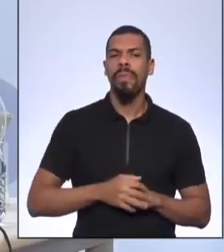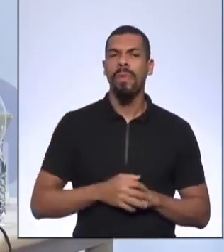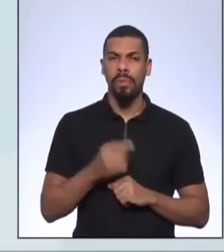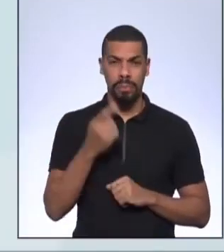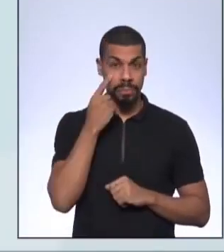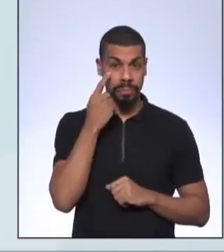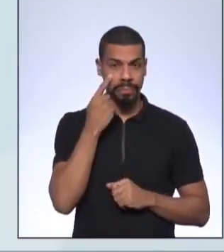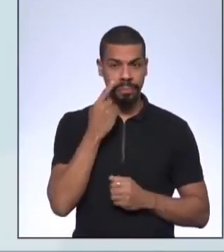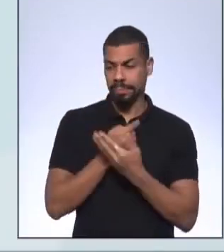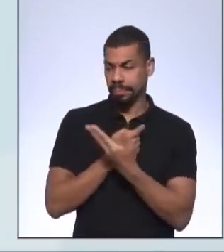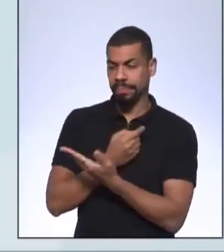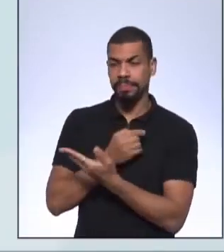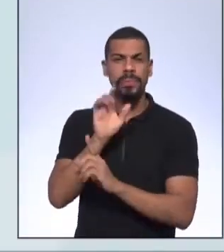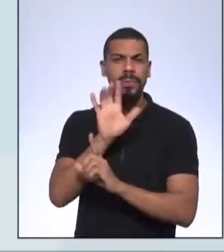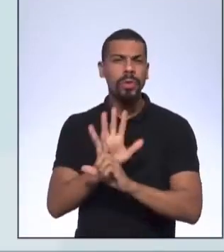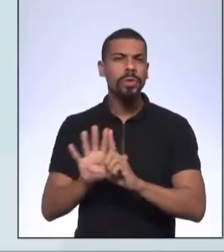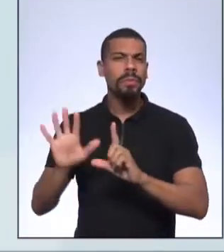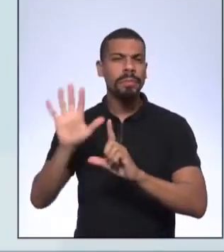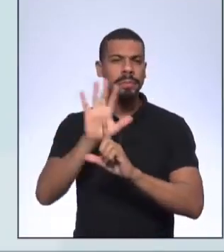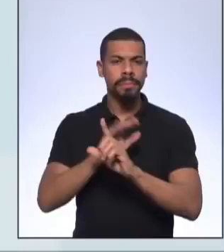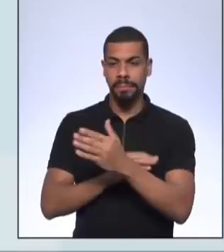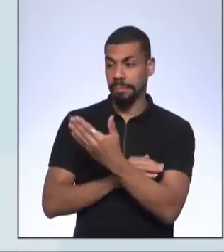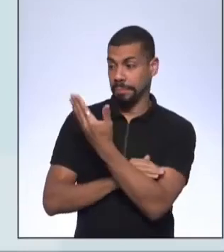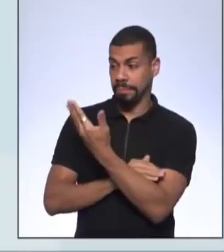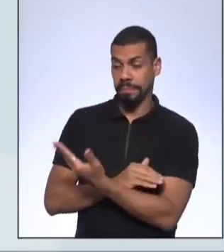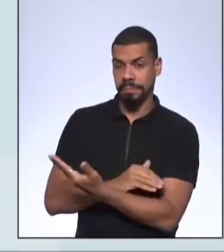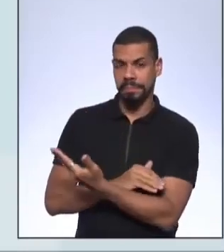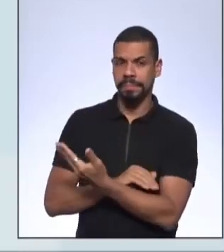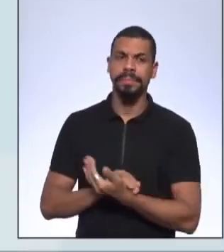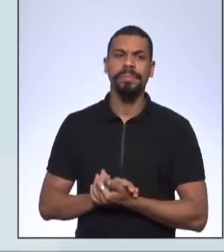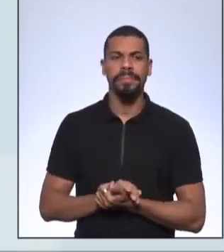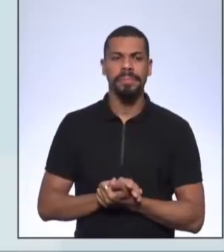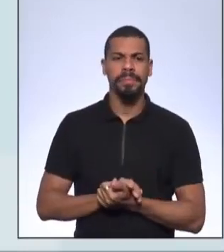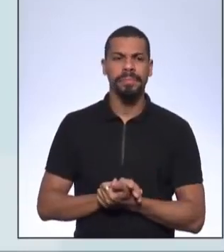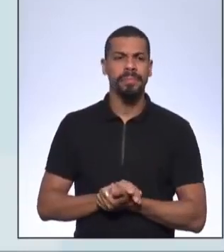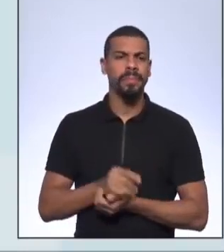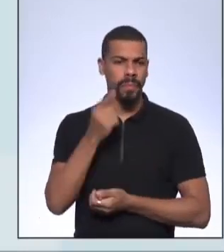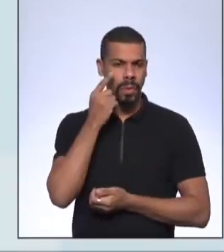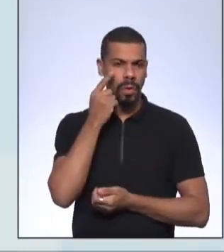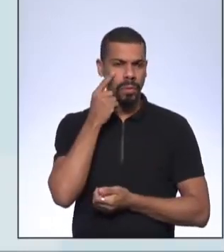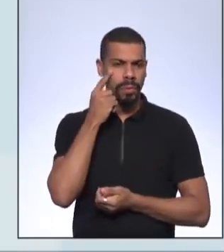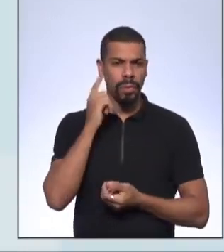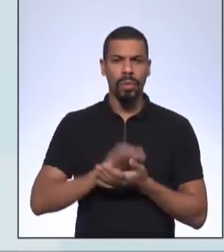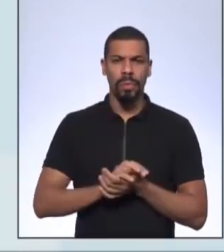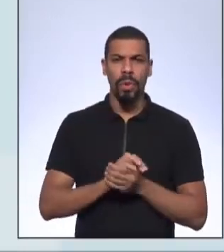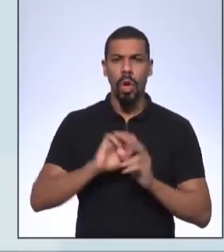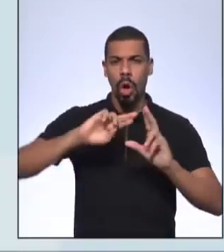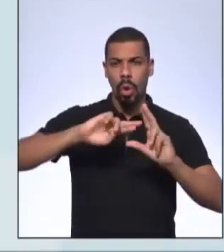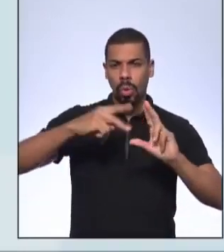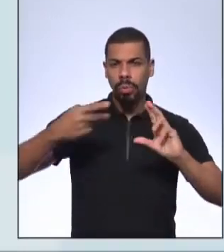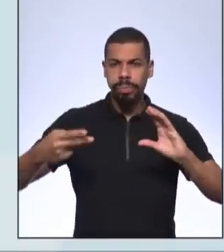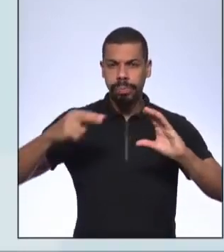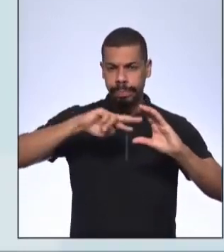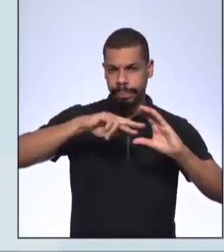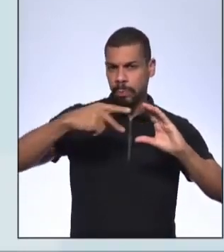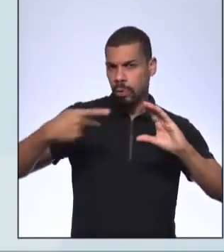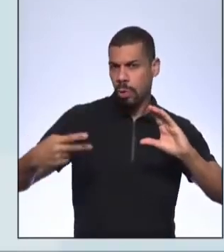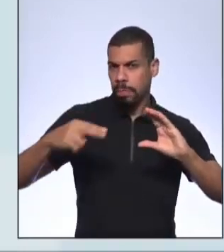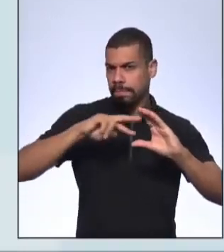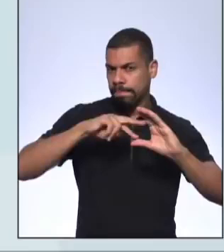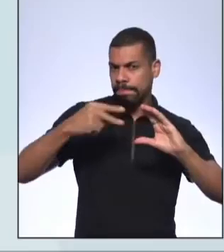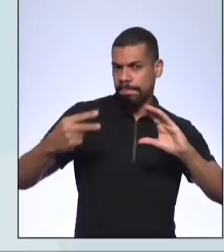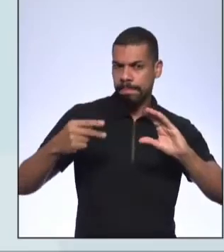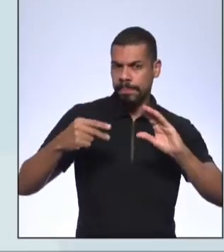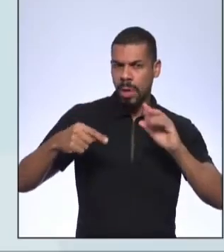imagem para mim aí, pessoal, do slide. Olha só, você está vendo um cromossomo já duplicado ali. Tá? Imagina que esse cromossomo